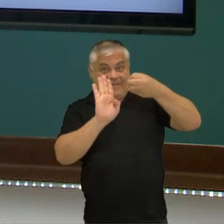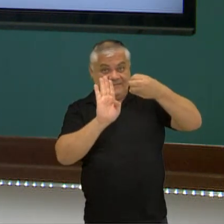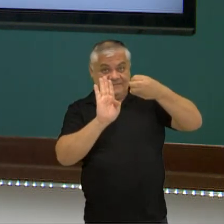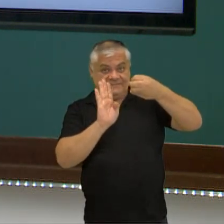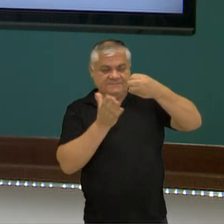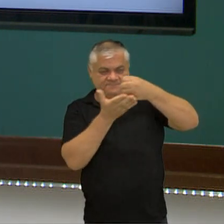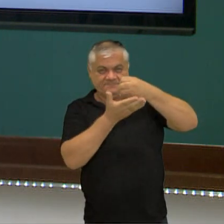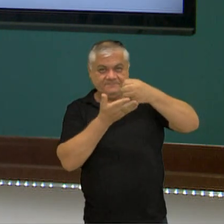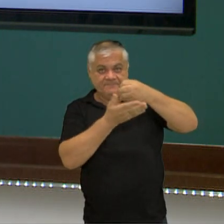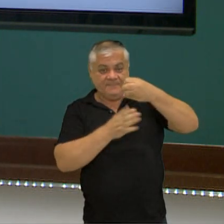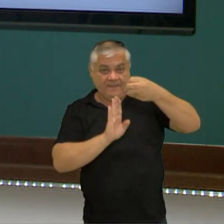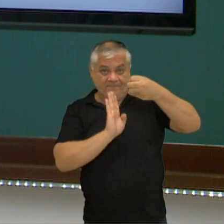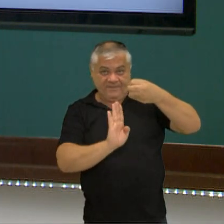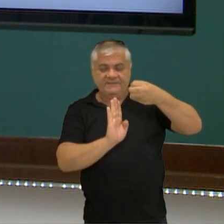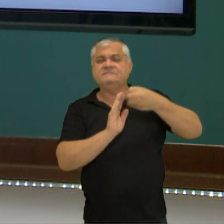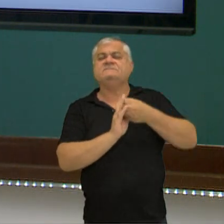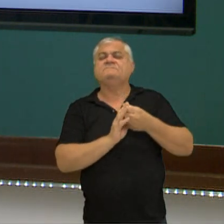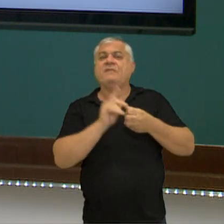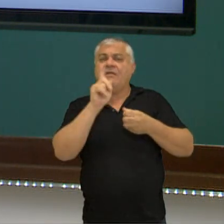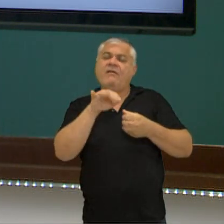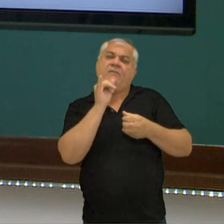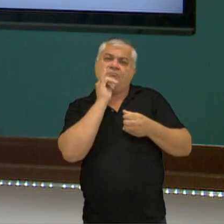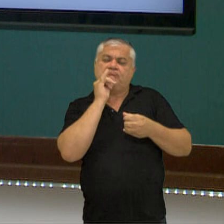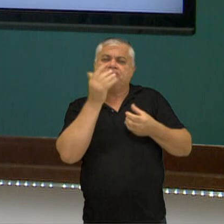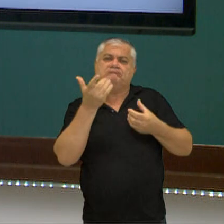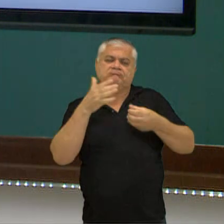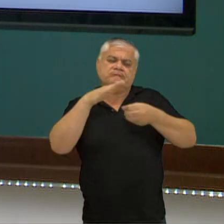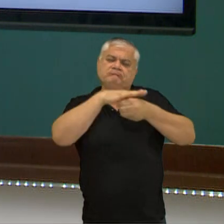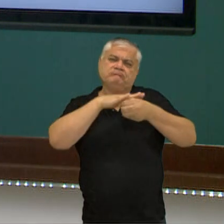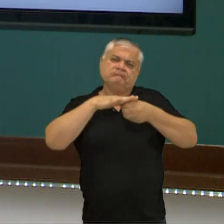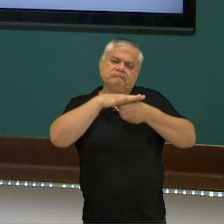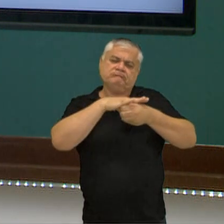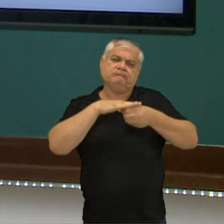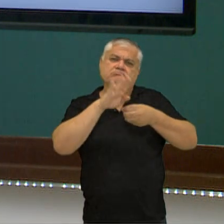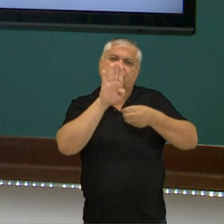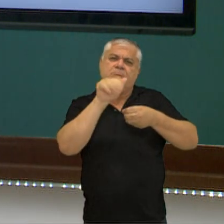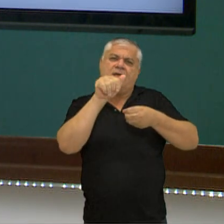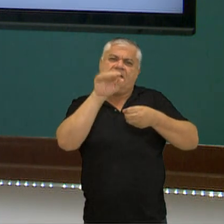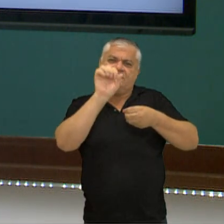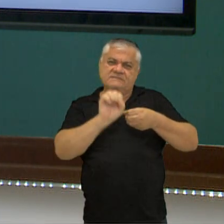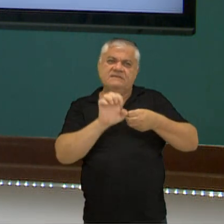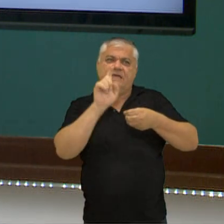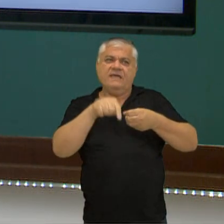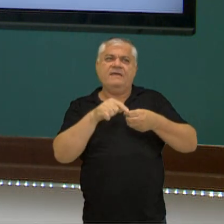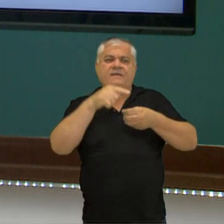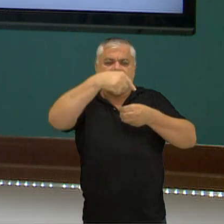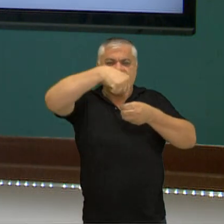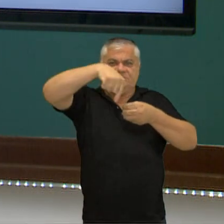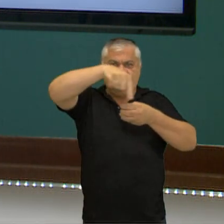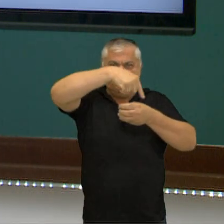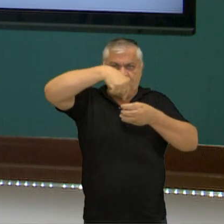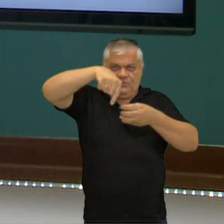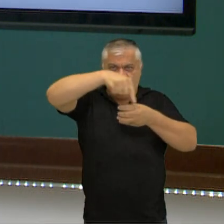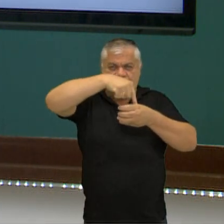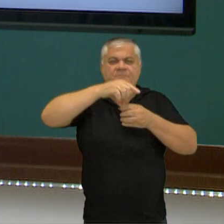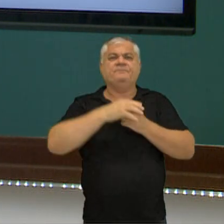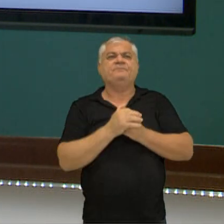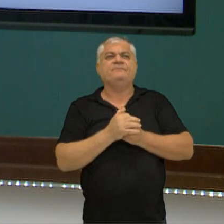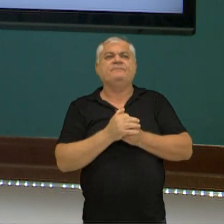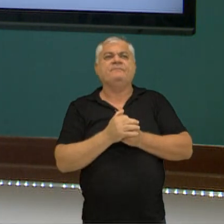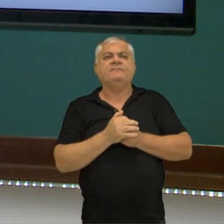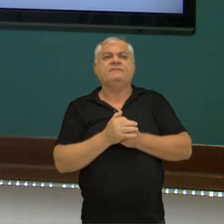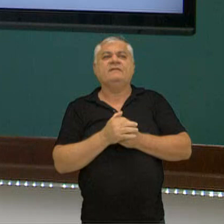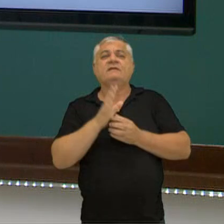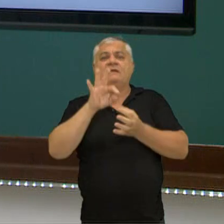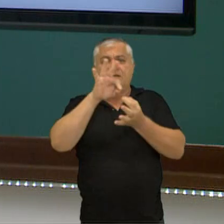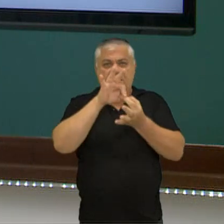a base vai ser uma figura que é conhecida por nós como área do círculo, tá? A gente já falou